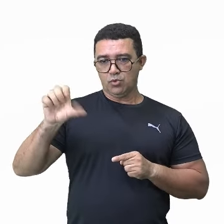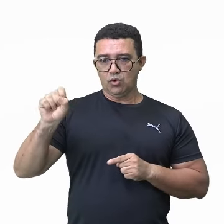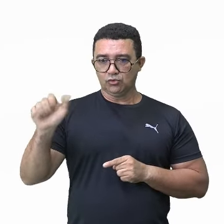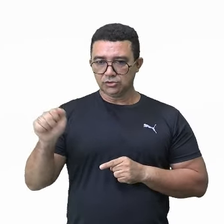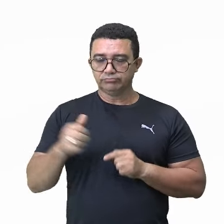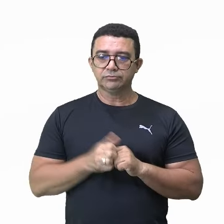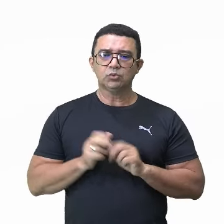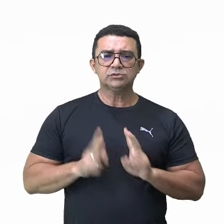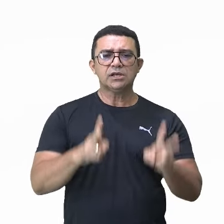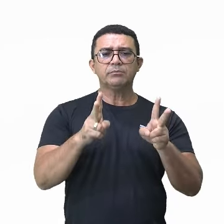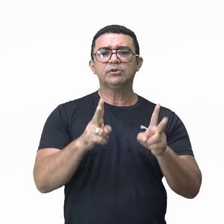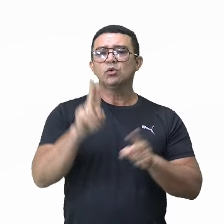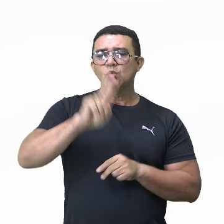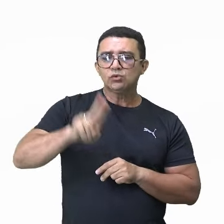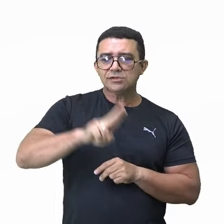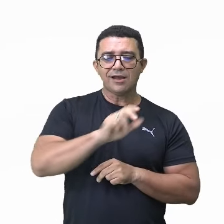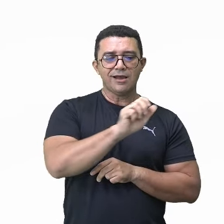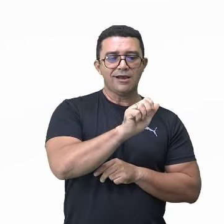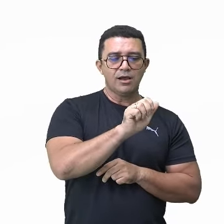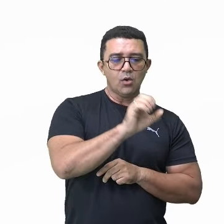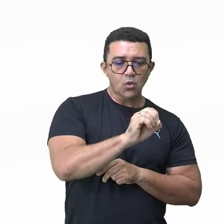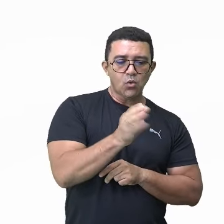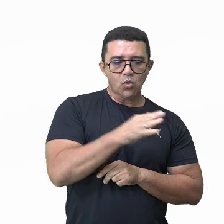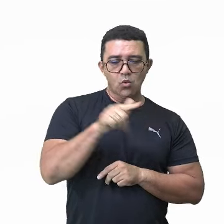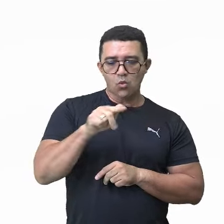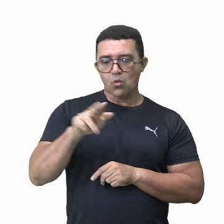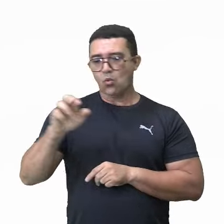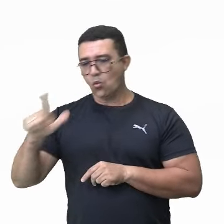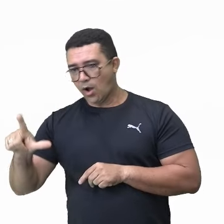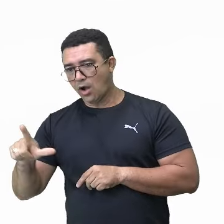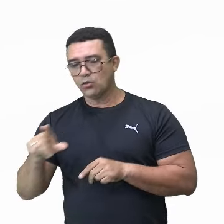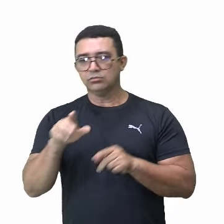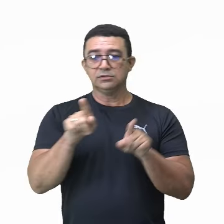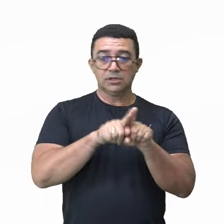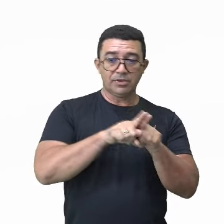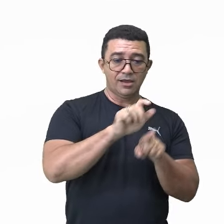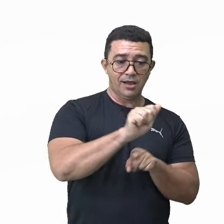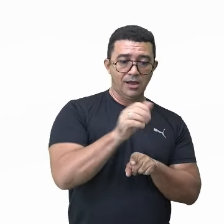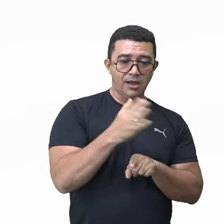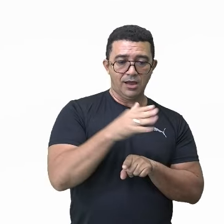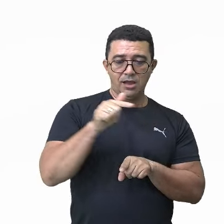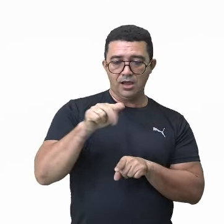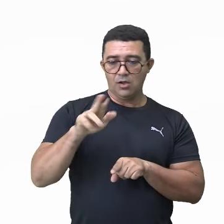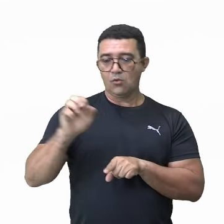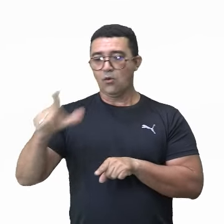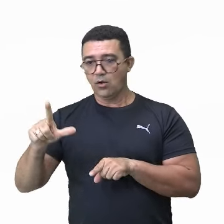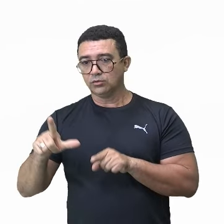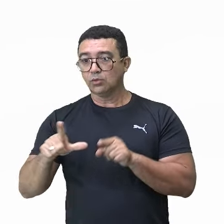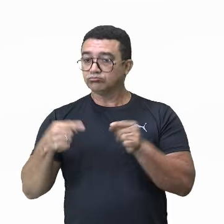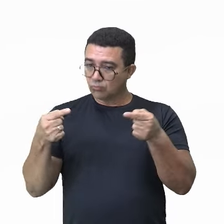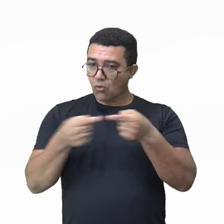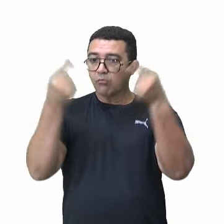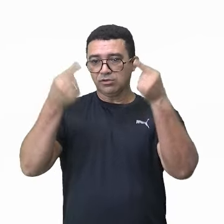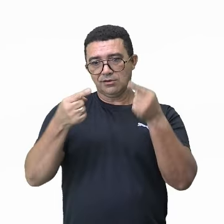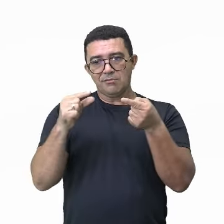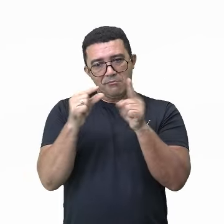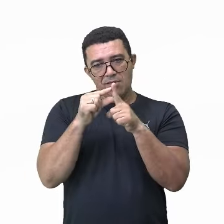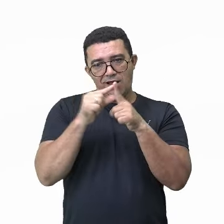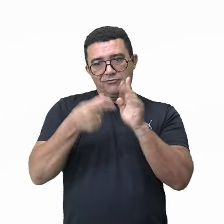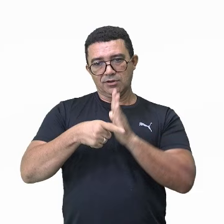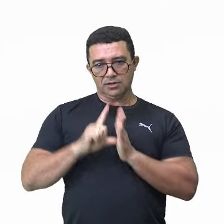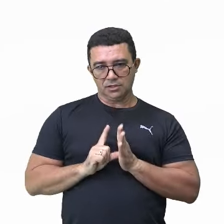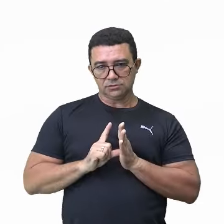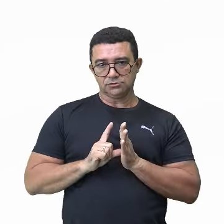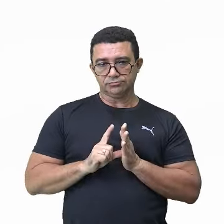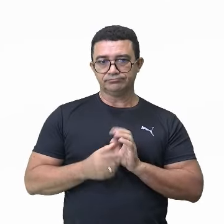que eu usar o qual a qual eles vão concordar com o termo anterior agora antes de nós avançarmos pensem aí o seguinte